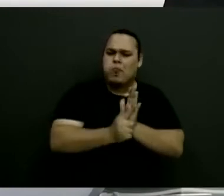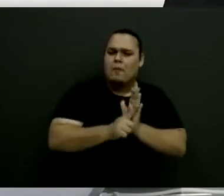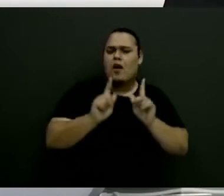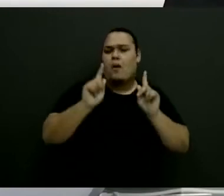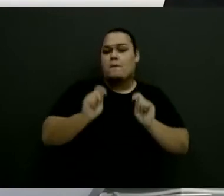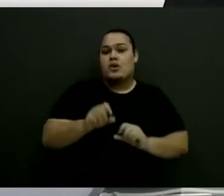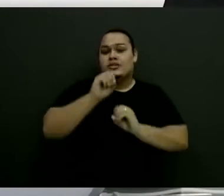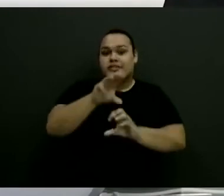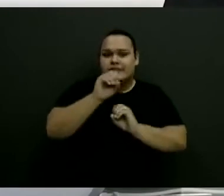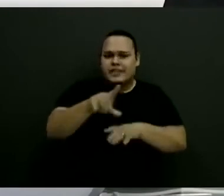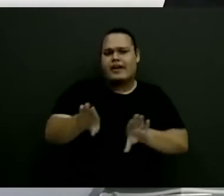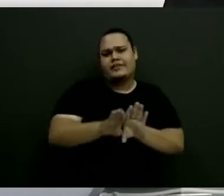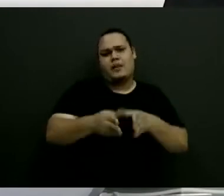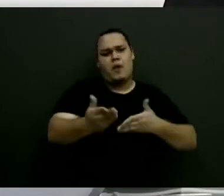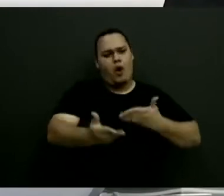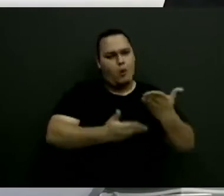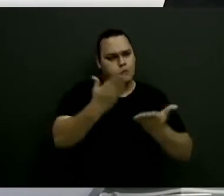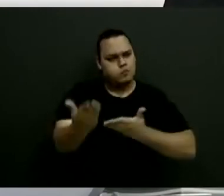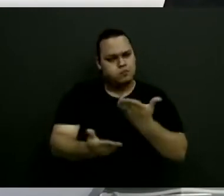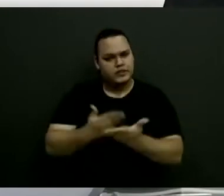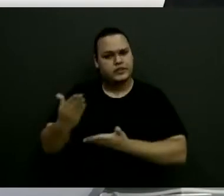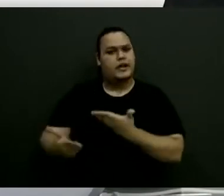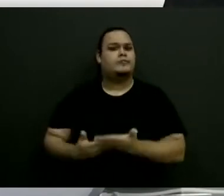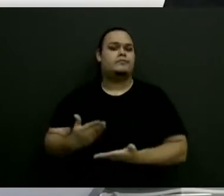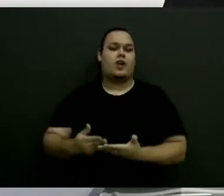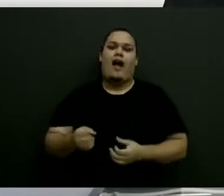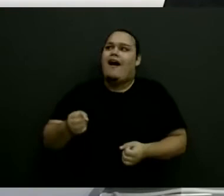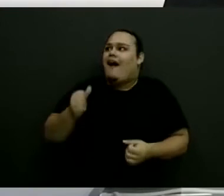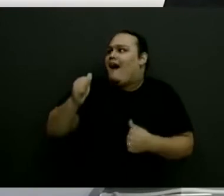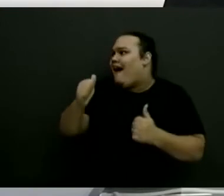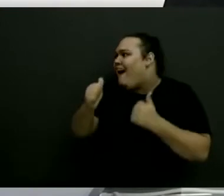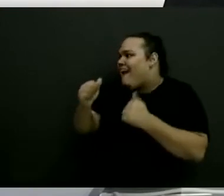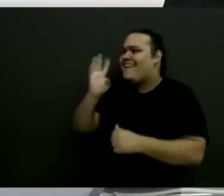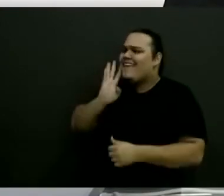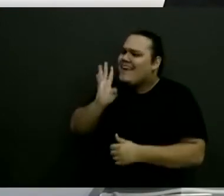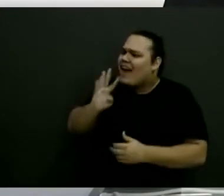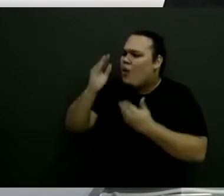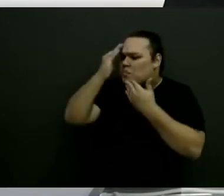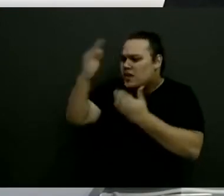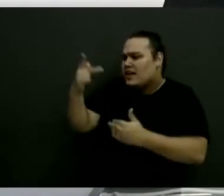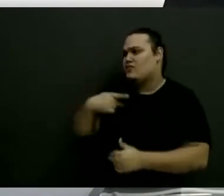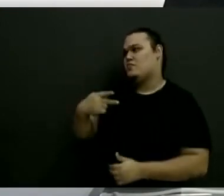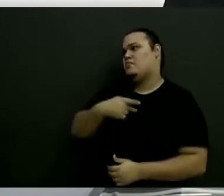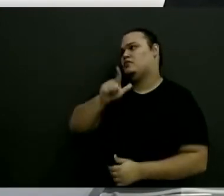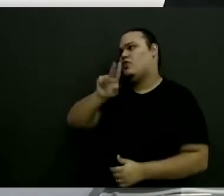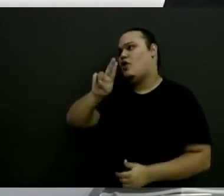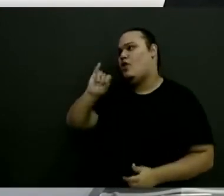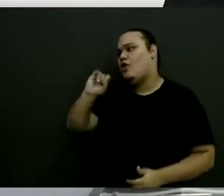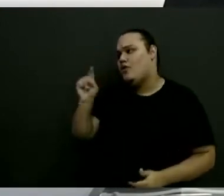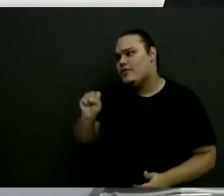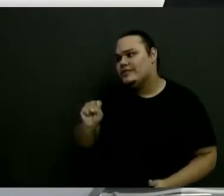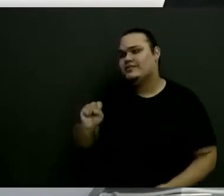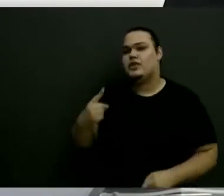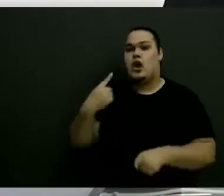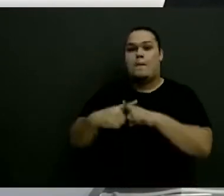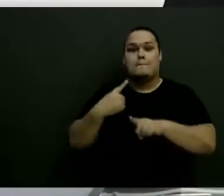levar e a gente compartilha aí. Ô, pastor Luiz, muito ingrato, amado irmão. Sabe por